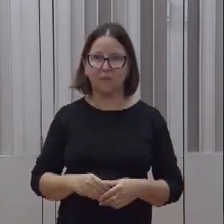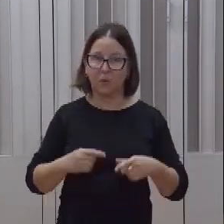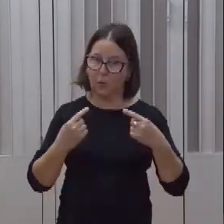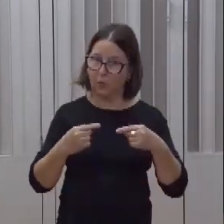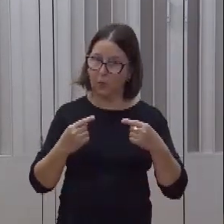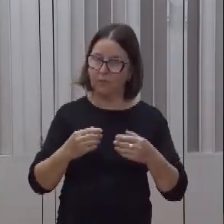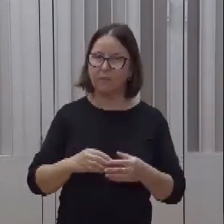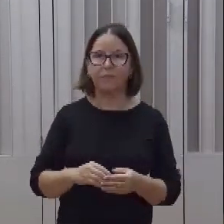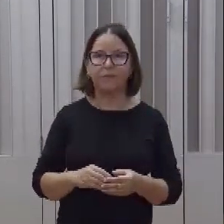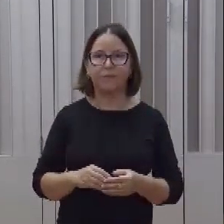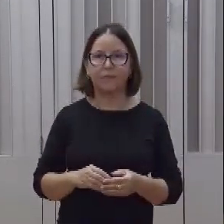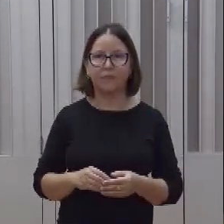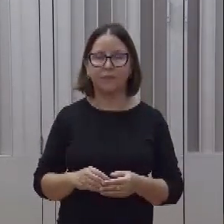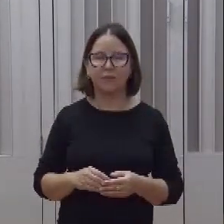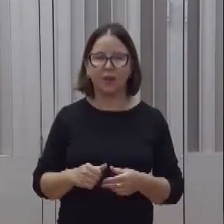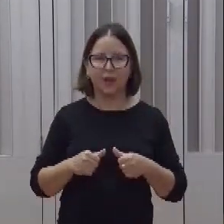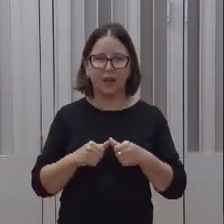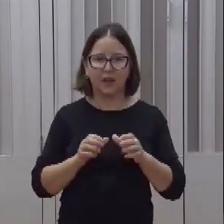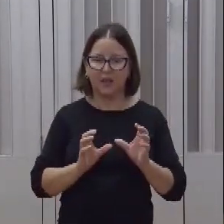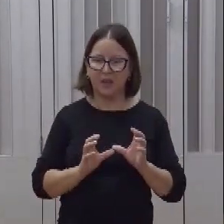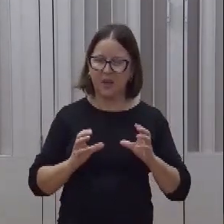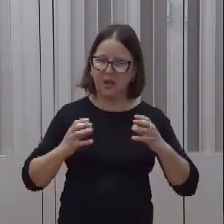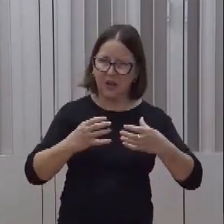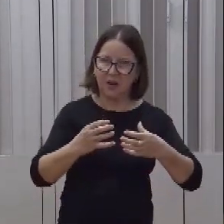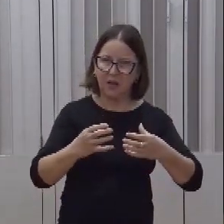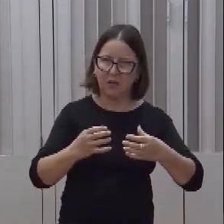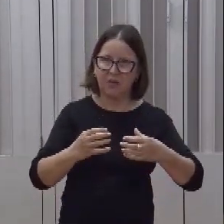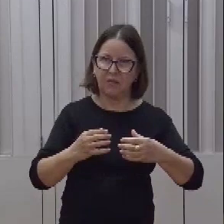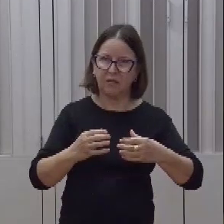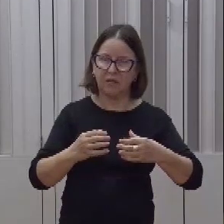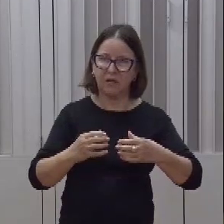Este turma de cordeirinhos,